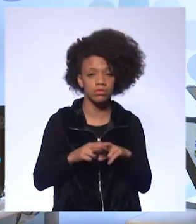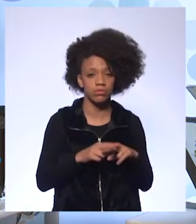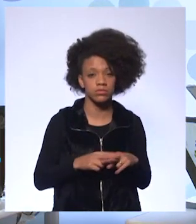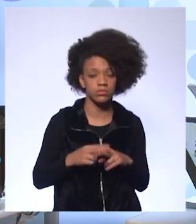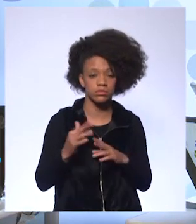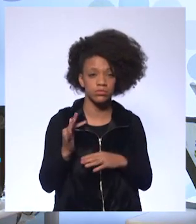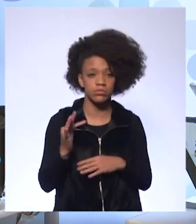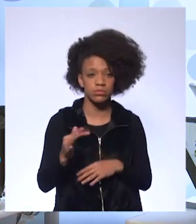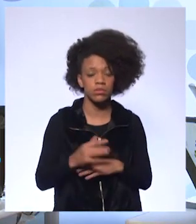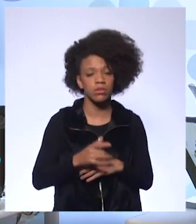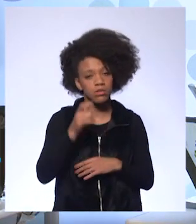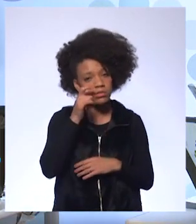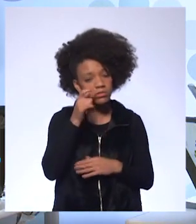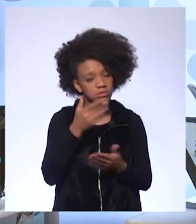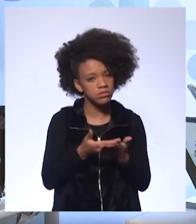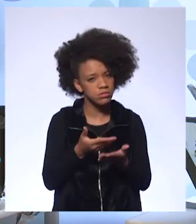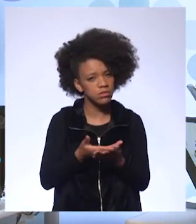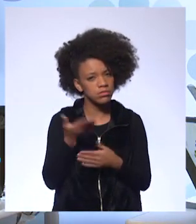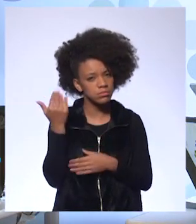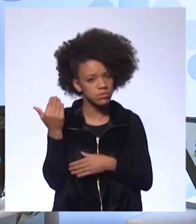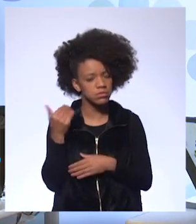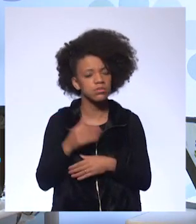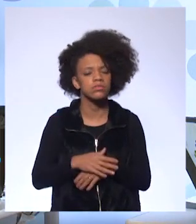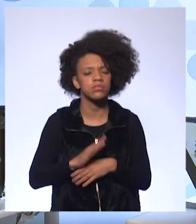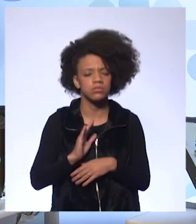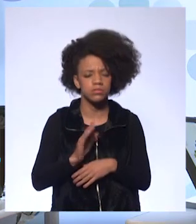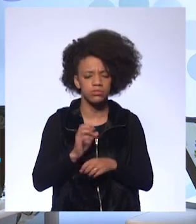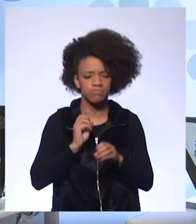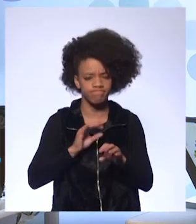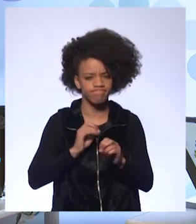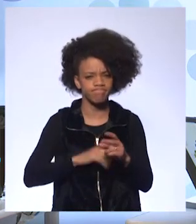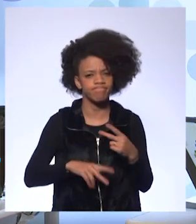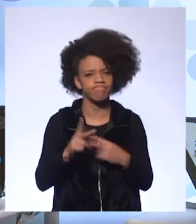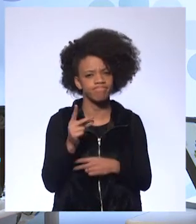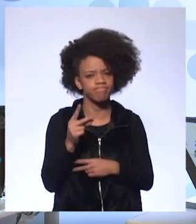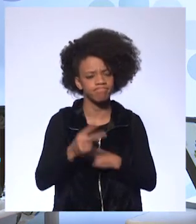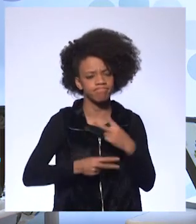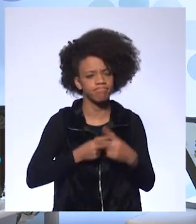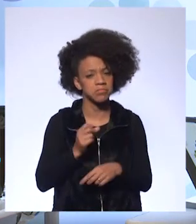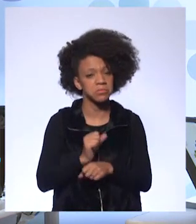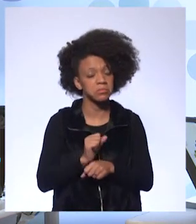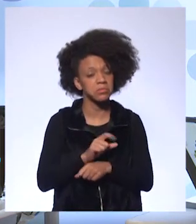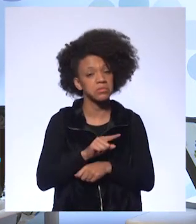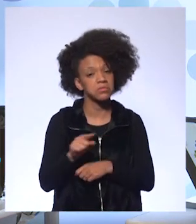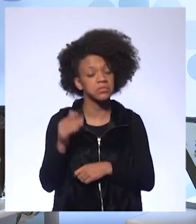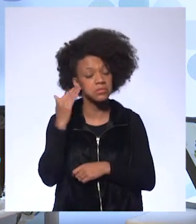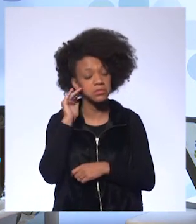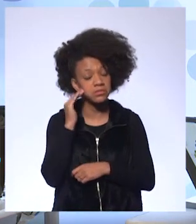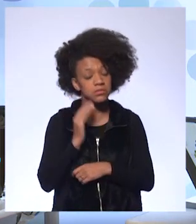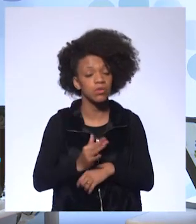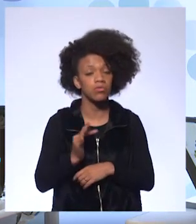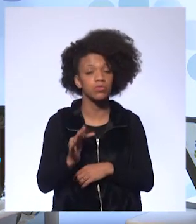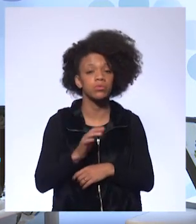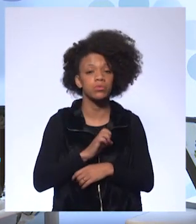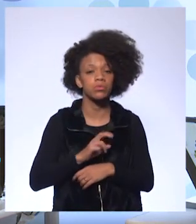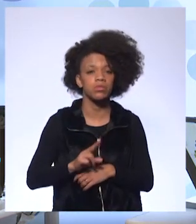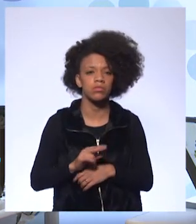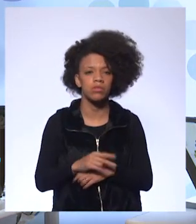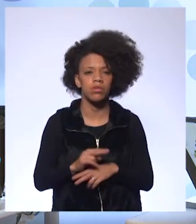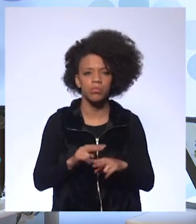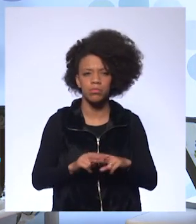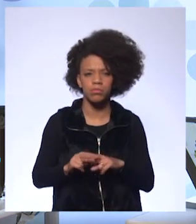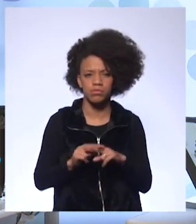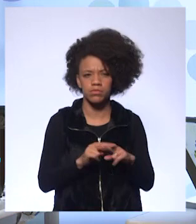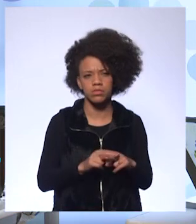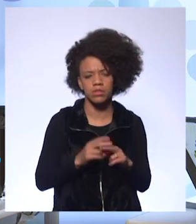visão do Futuro assistam às aulas antigas aí que a gente já do segundo bimestre espero que vocês tenham entendido aí eu futuro com eu vamos ver um pouquinho essa